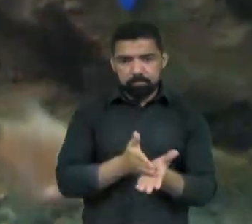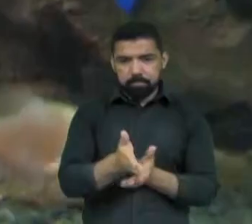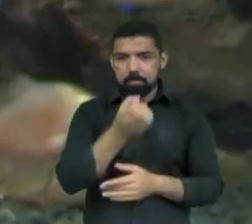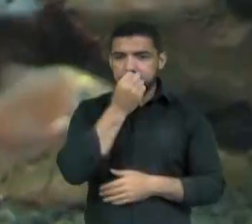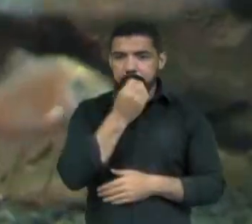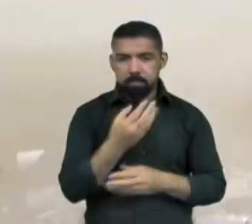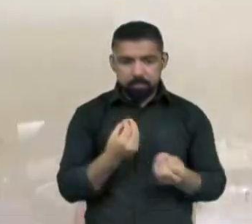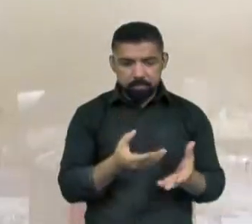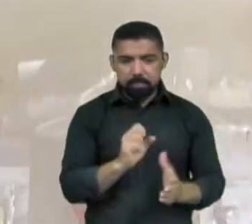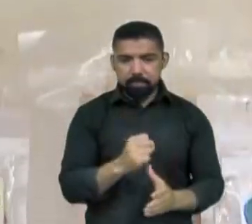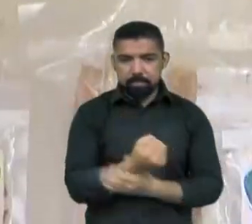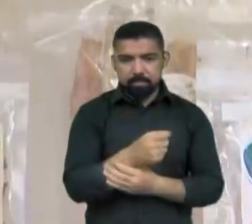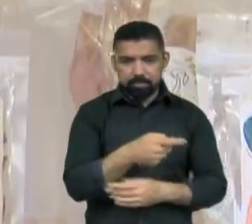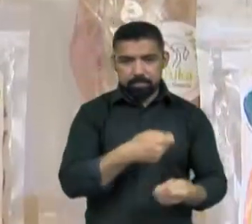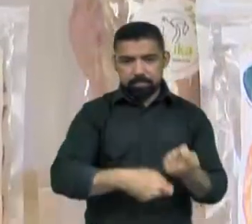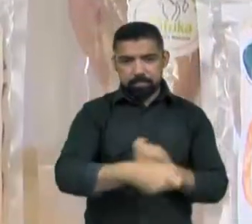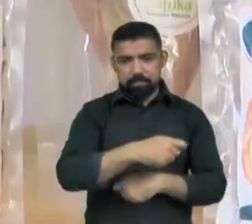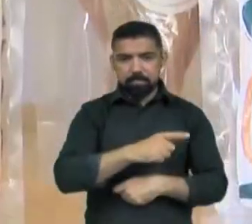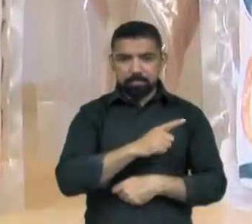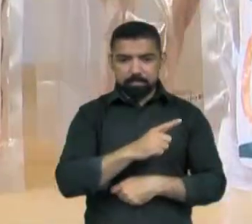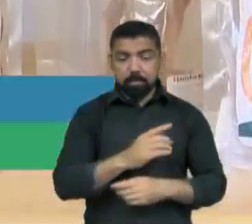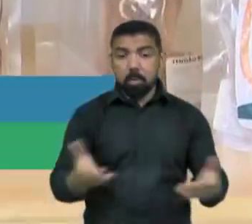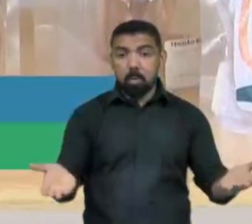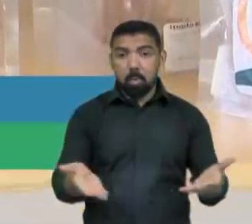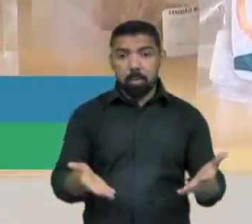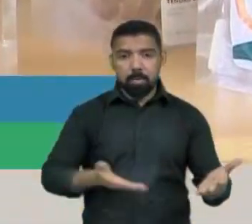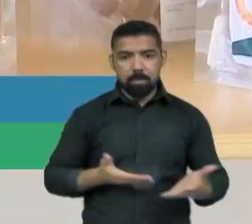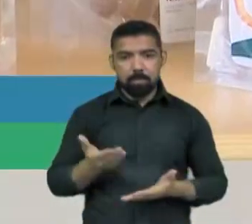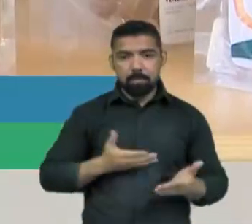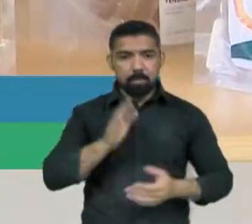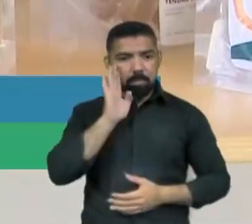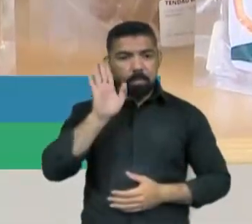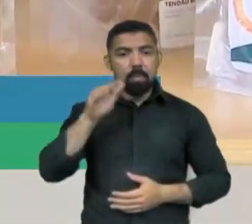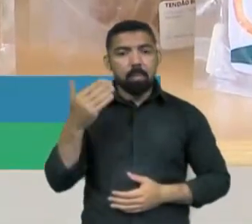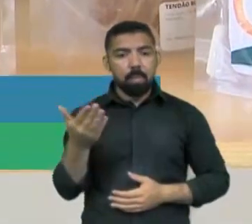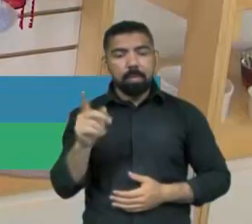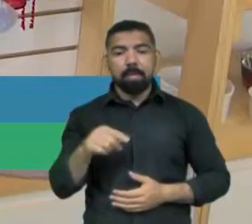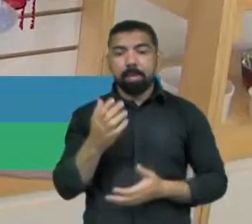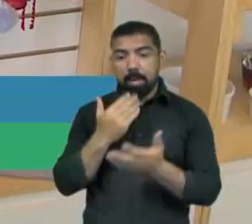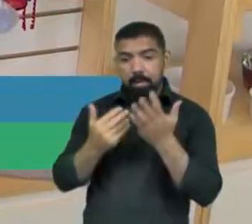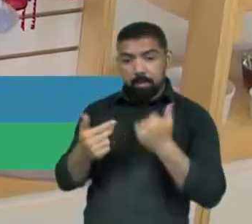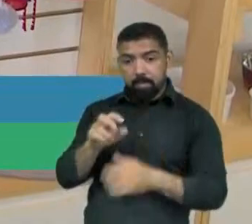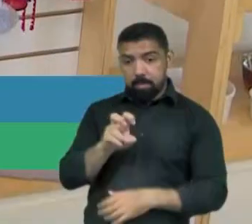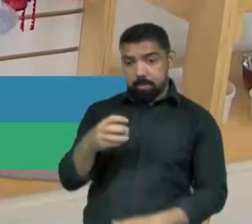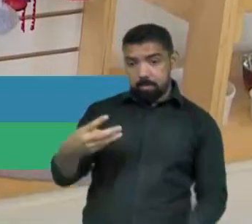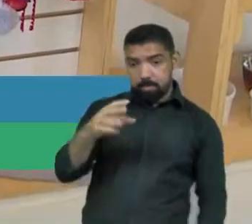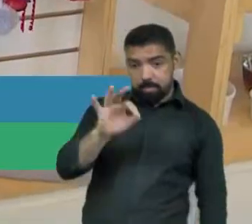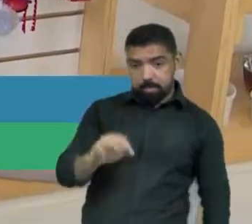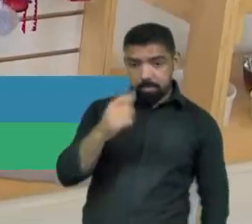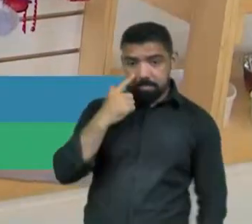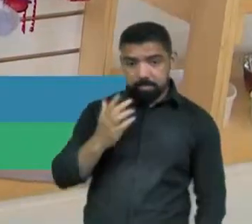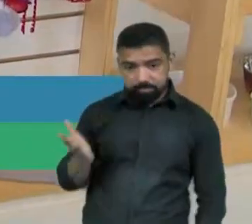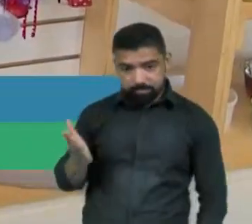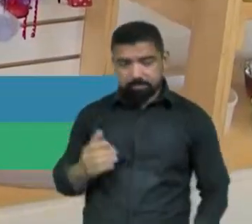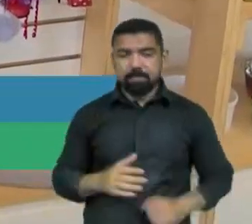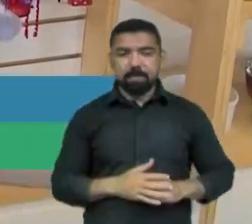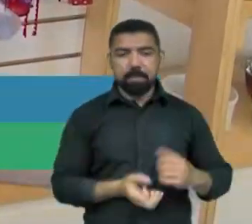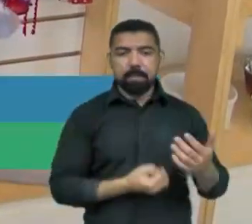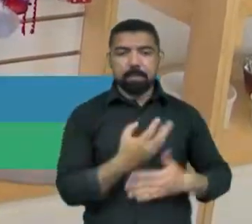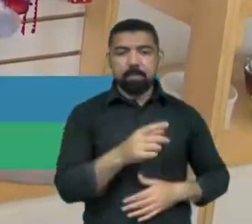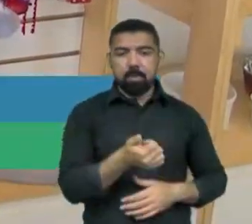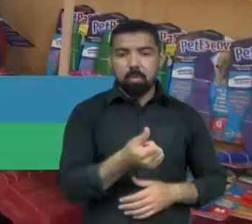desse mercado. Atualmente, os serviços de destaque são a alimentação, com 53%, criadores, com mais